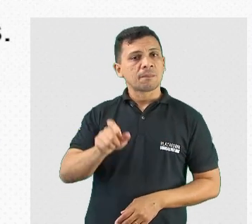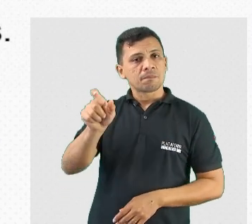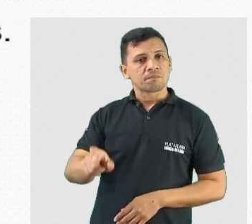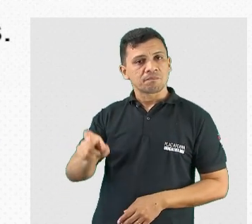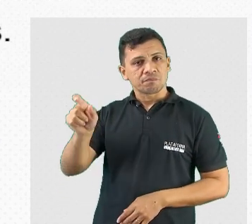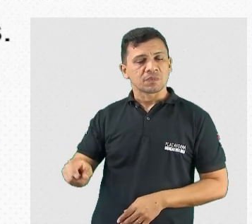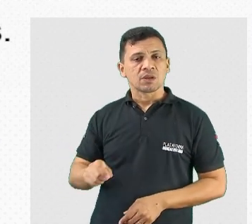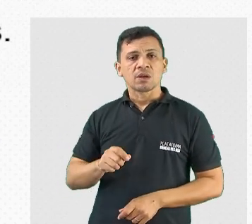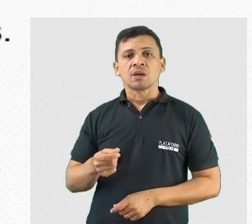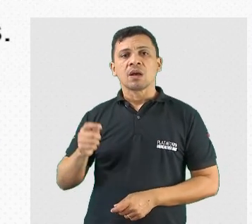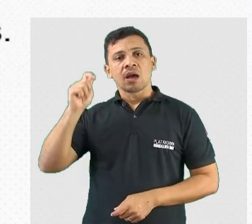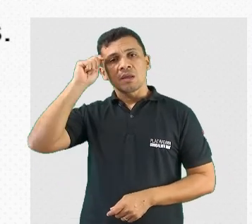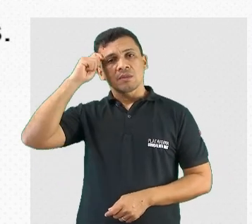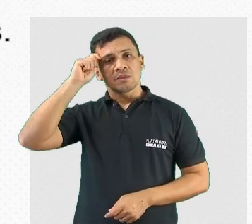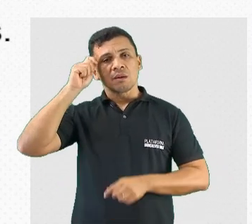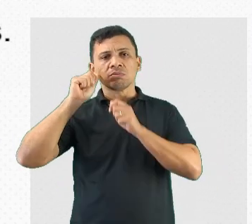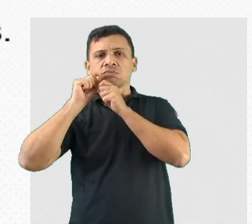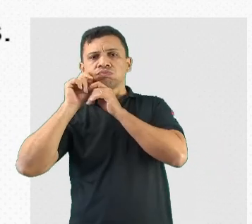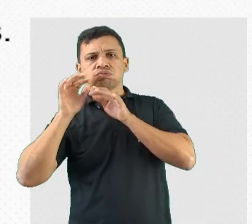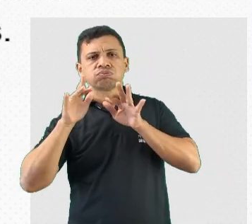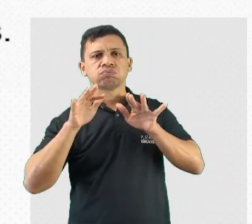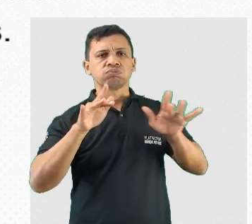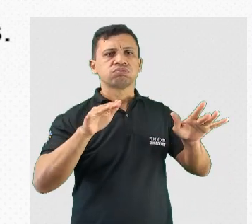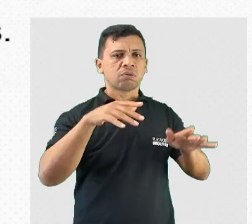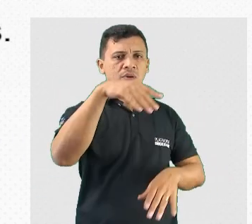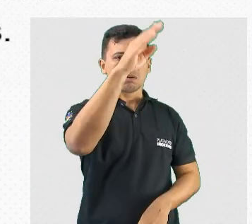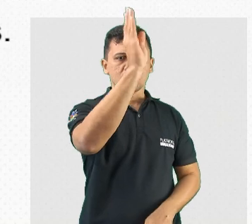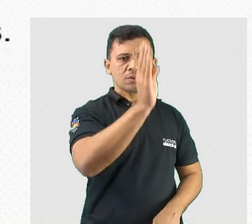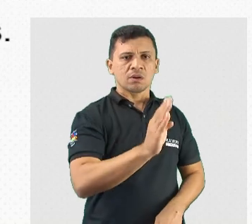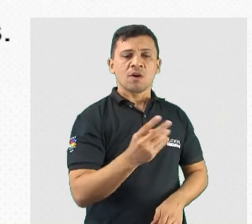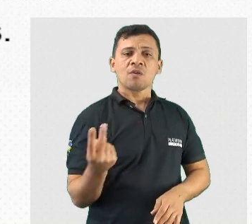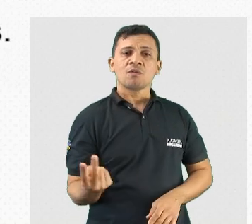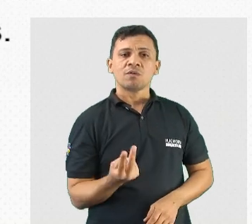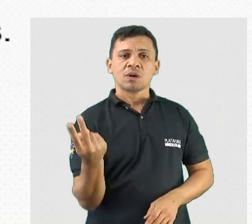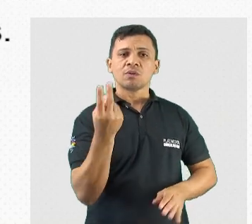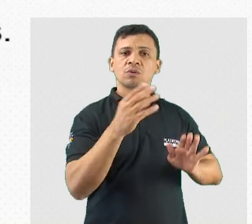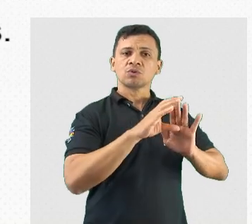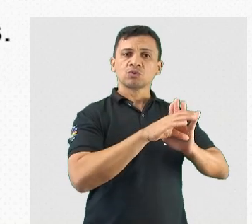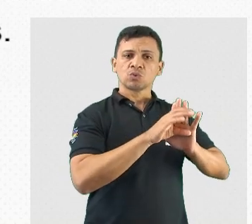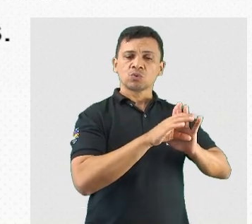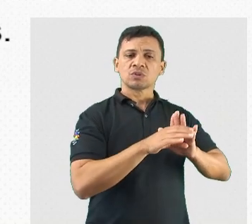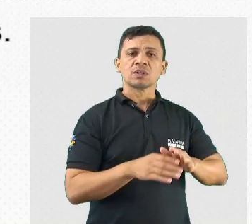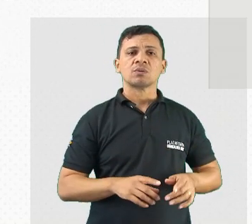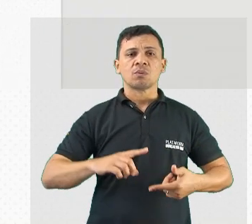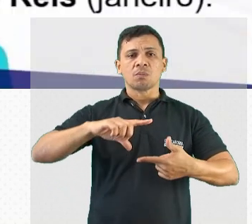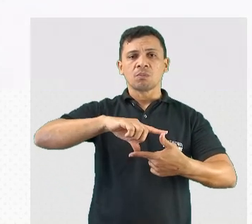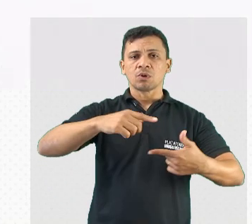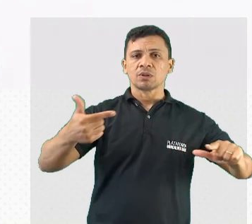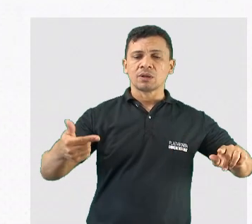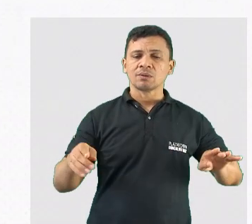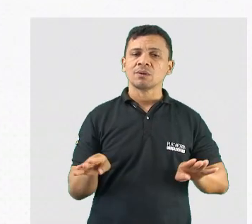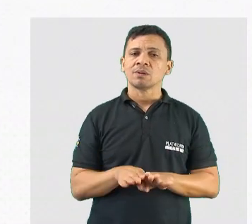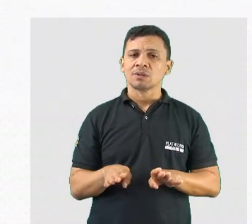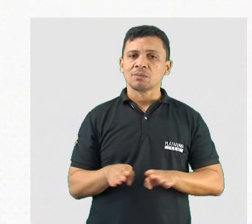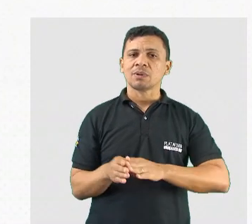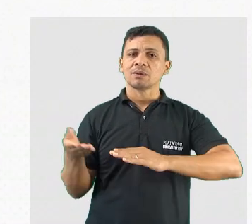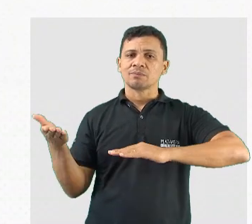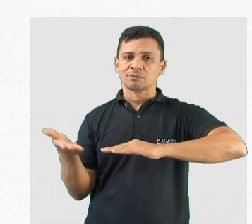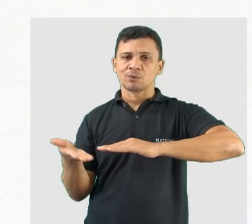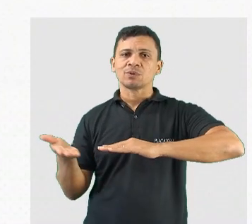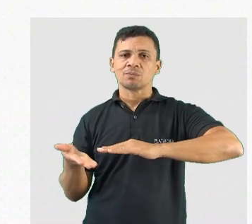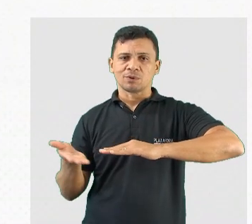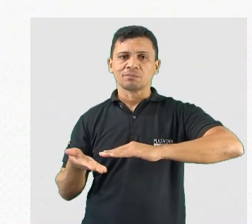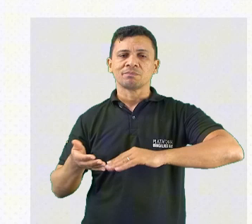africana, afro-brasileira, criando valores de conceitos da arte moderna e da arte contemporânea, que é o que a gente vive,